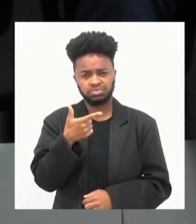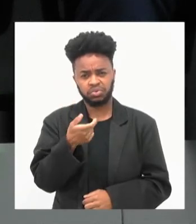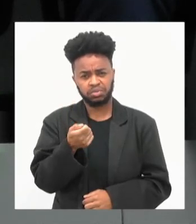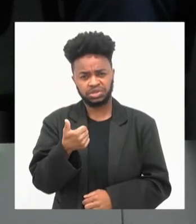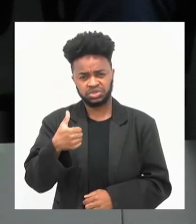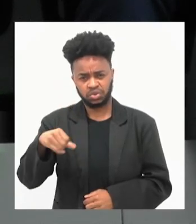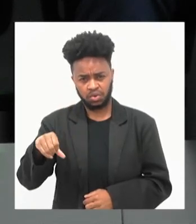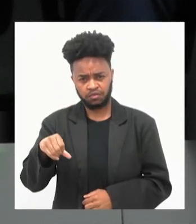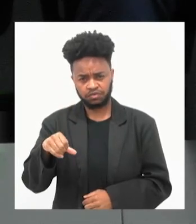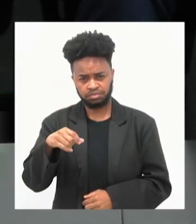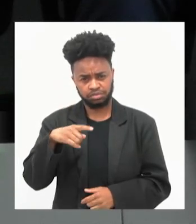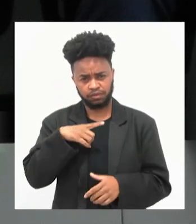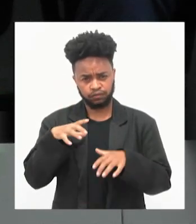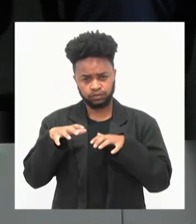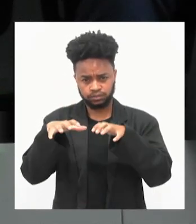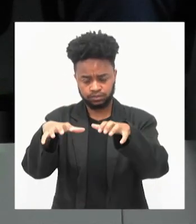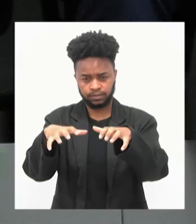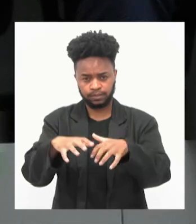que estava chovendo.